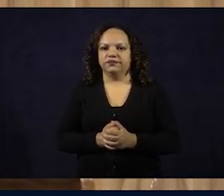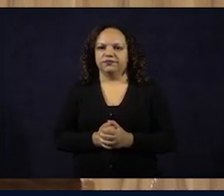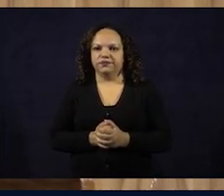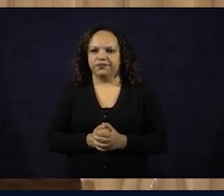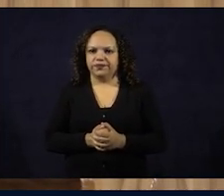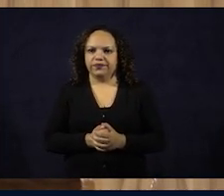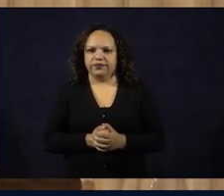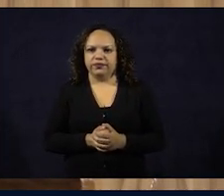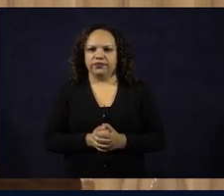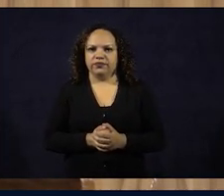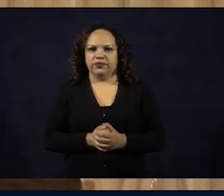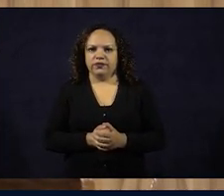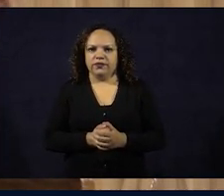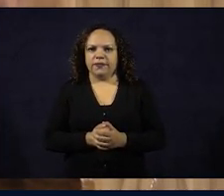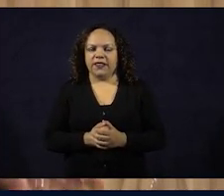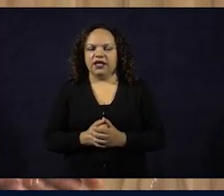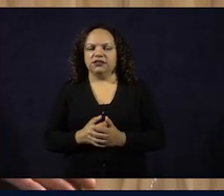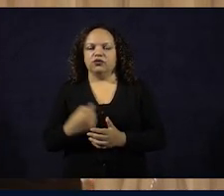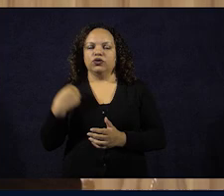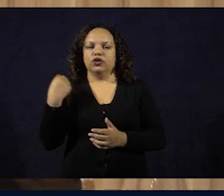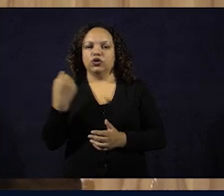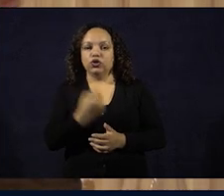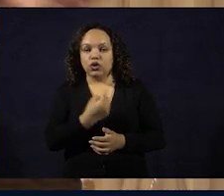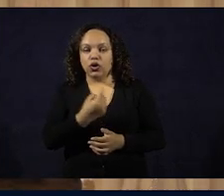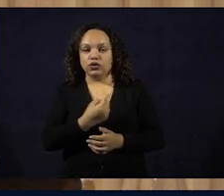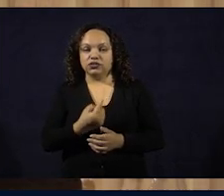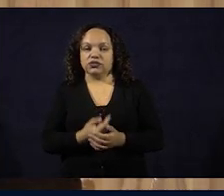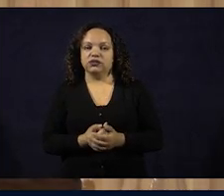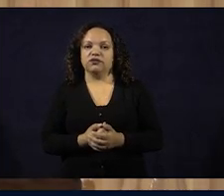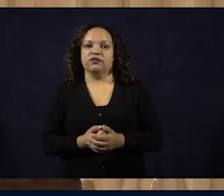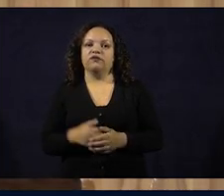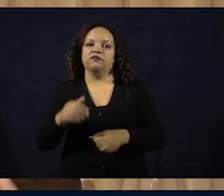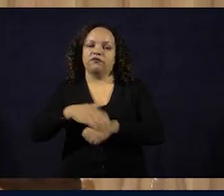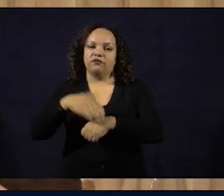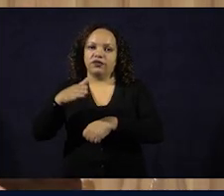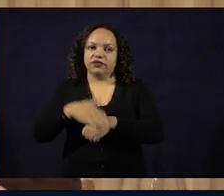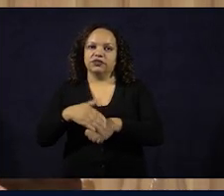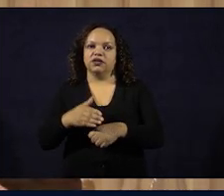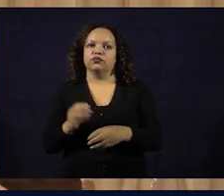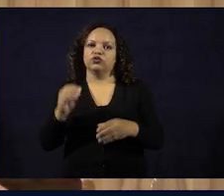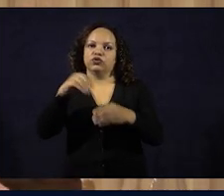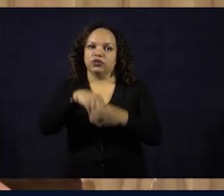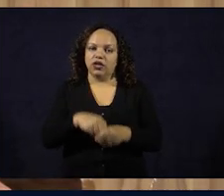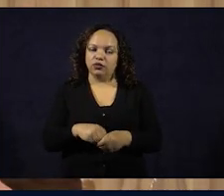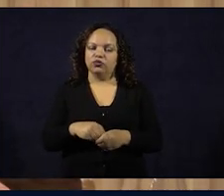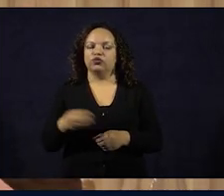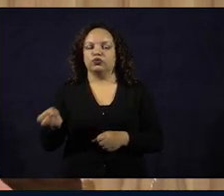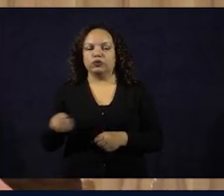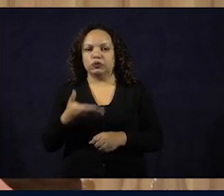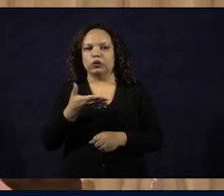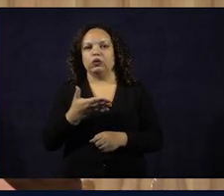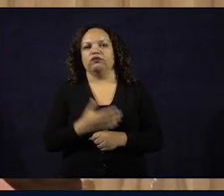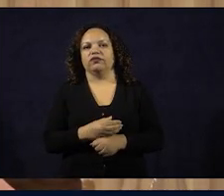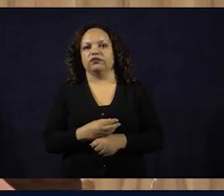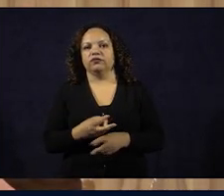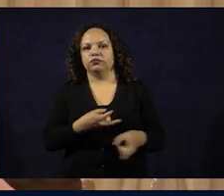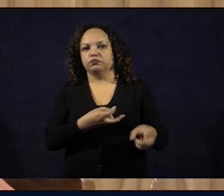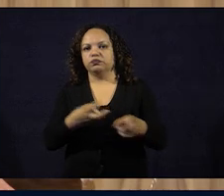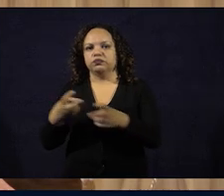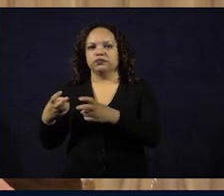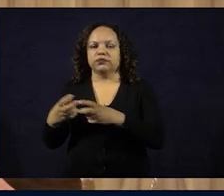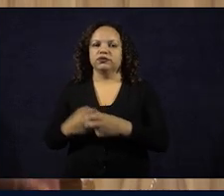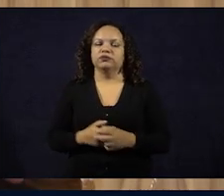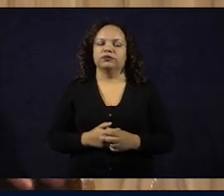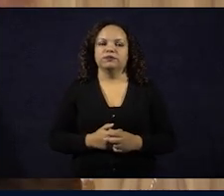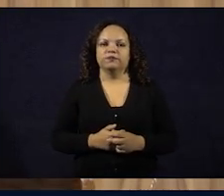essas são as alavancas e o papel que a Rumo está fazendo dentro desse novo contexto